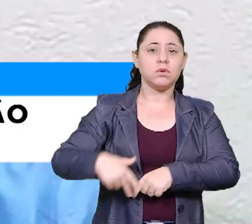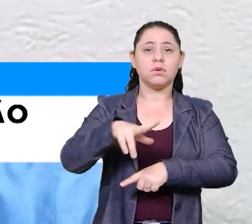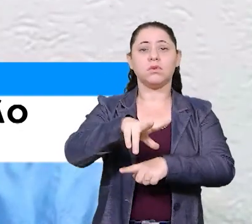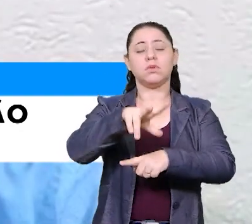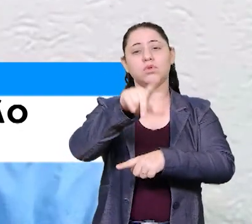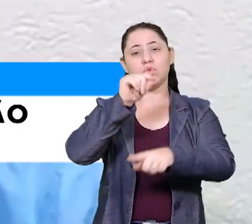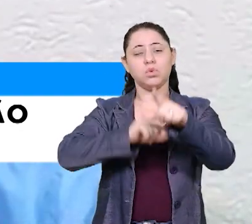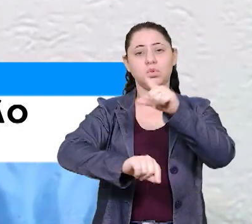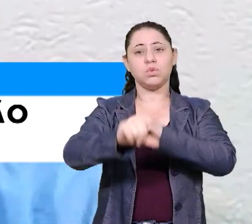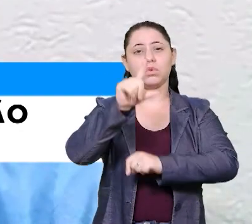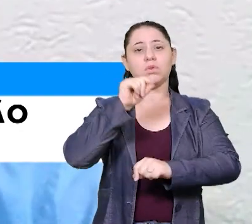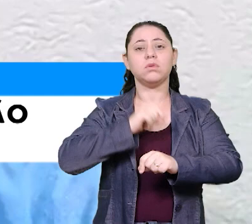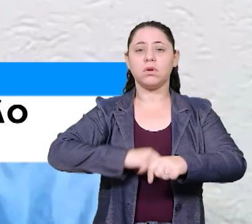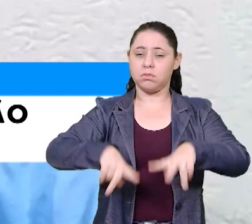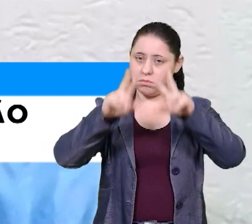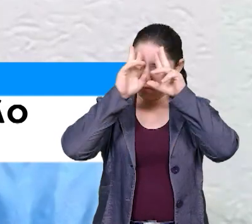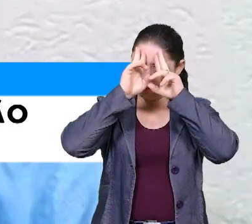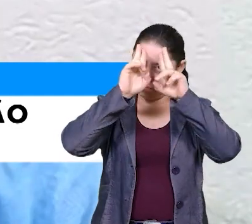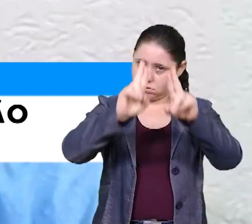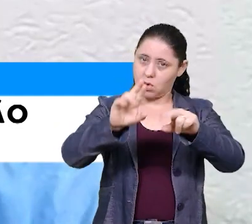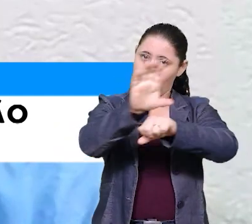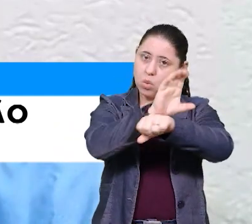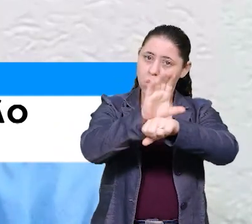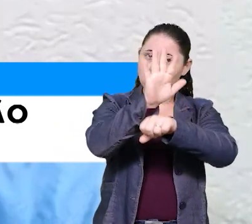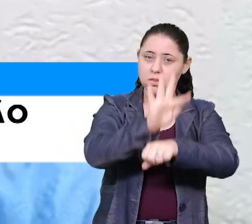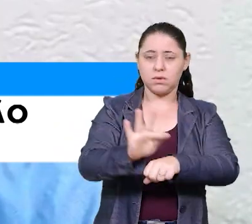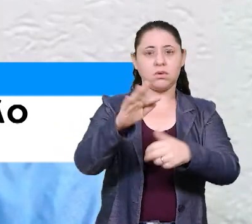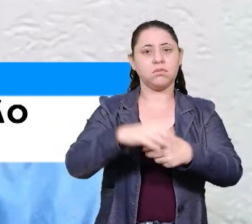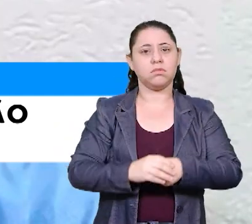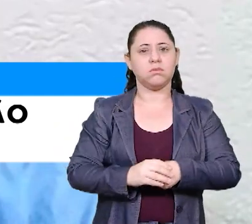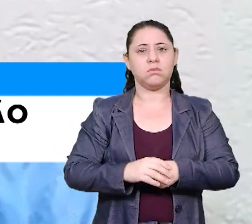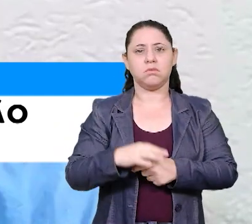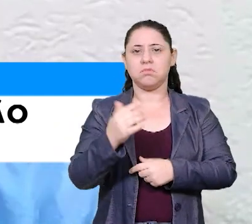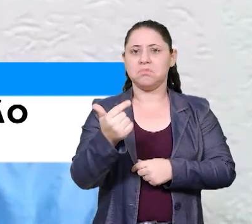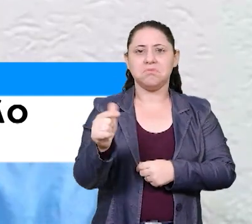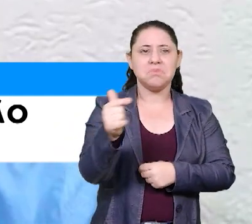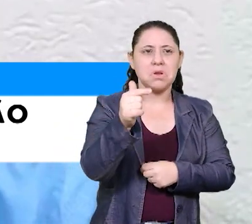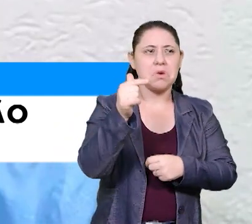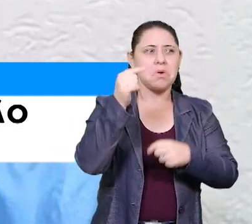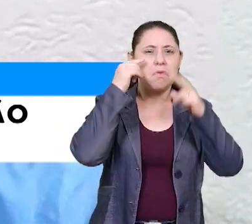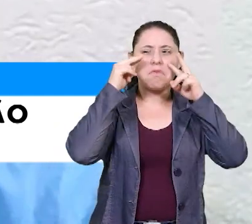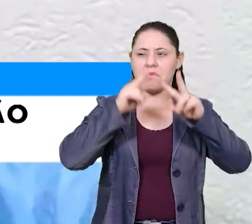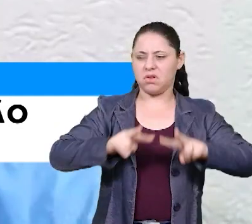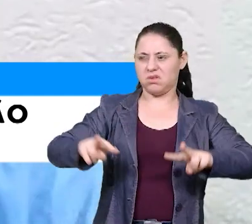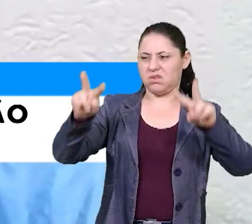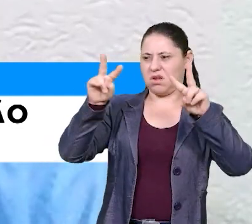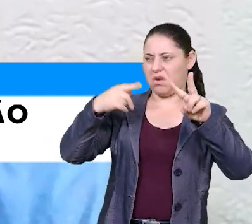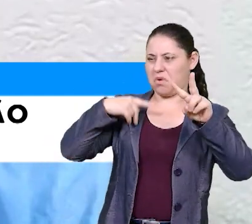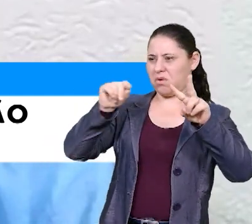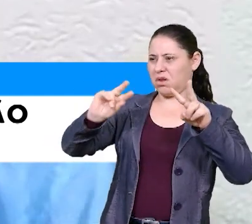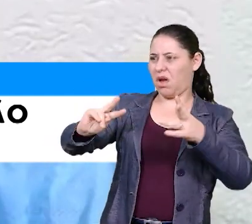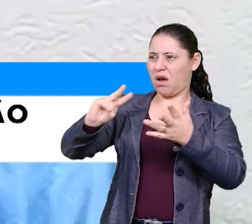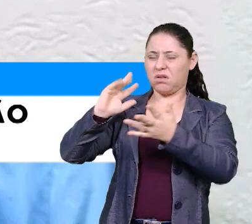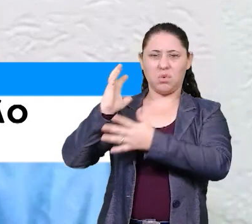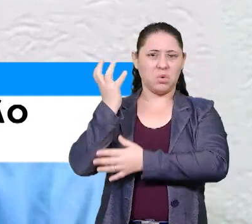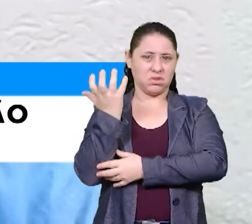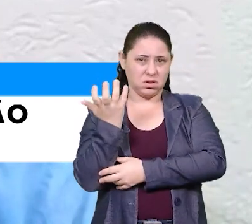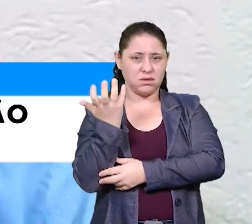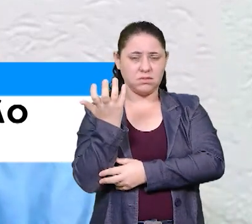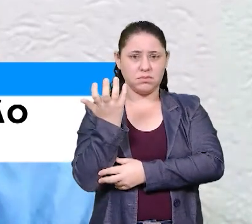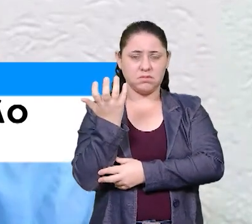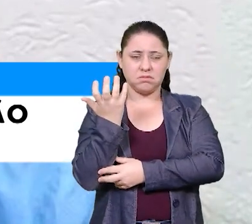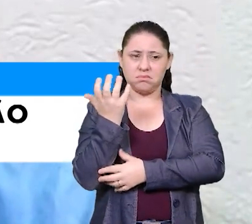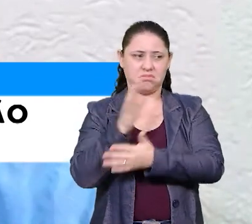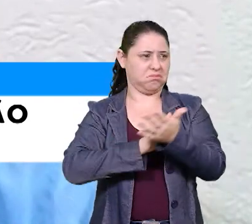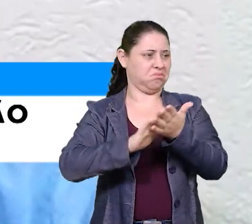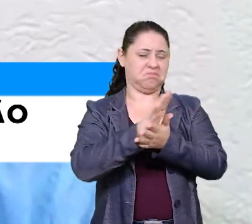estou esperançoso, o nosso presidente foi eleito, eu acho que temos que respeitar a Constituição, não tem nada,